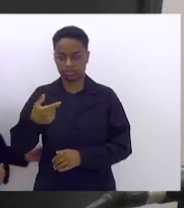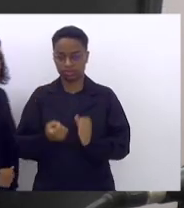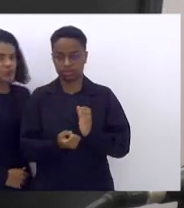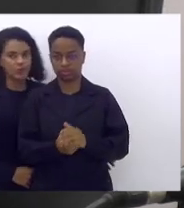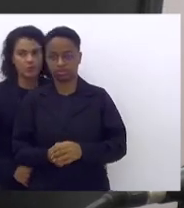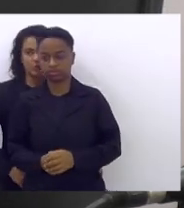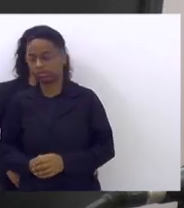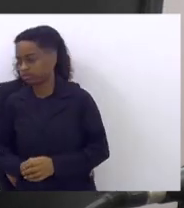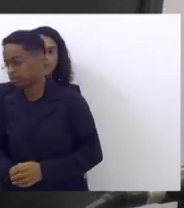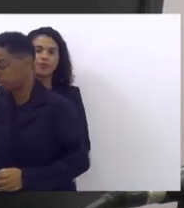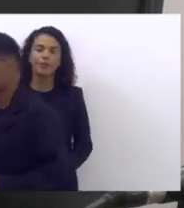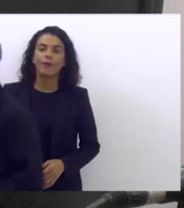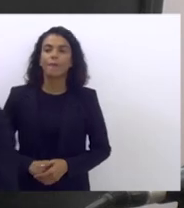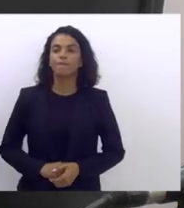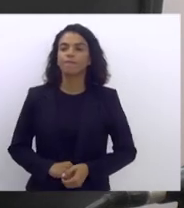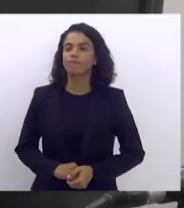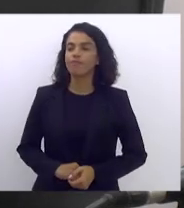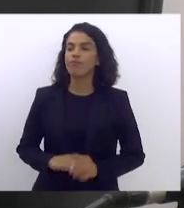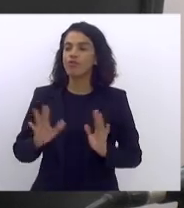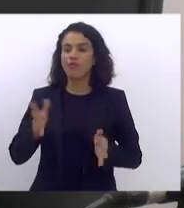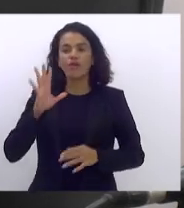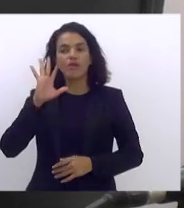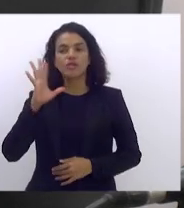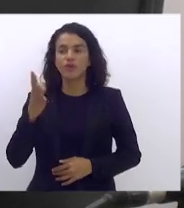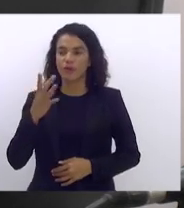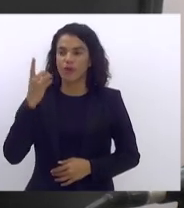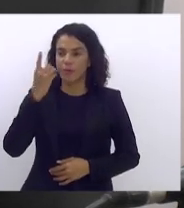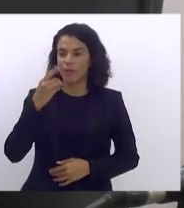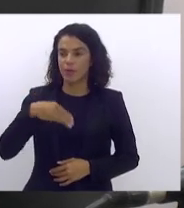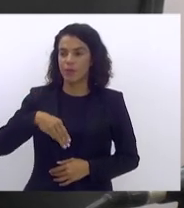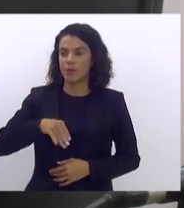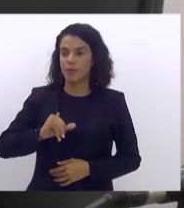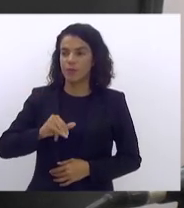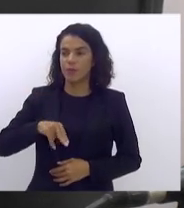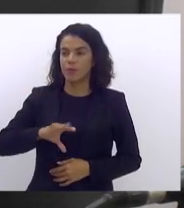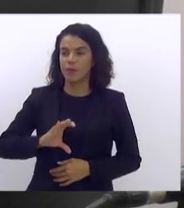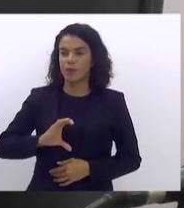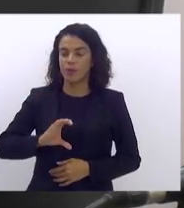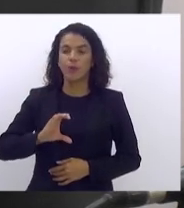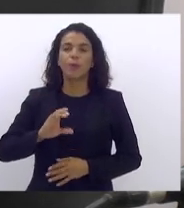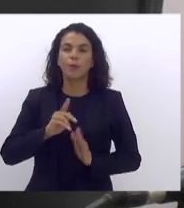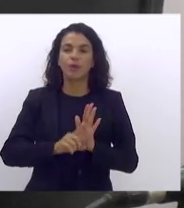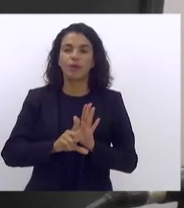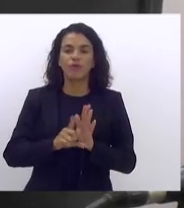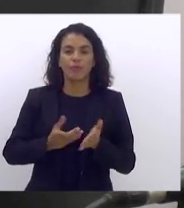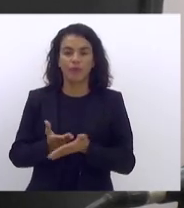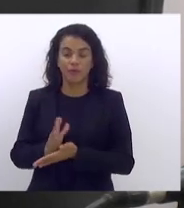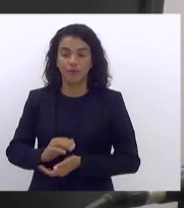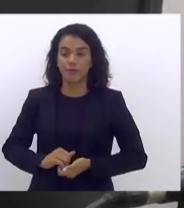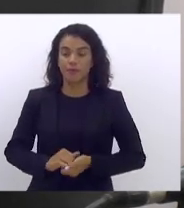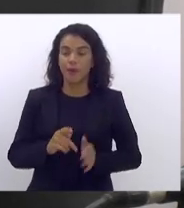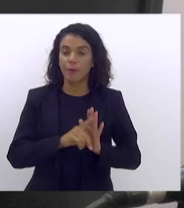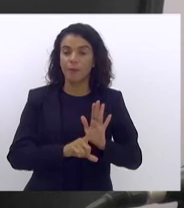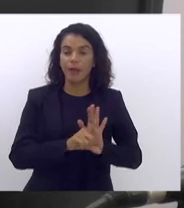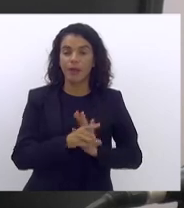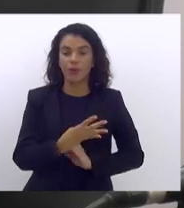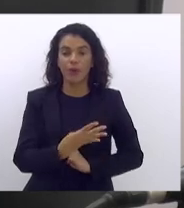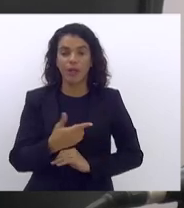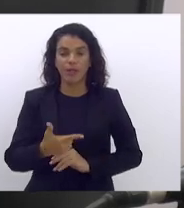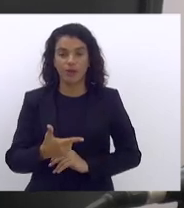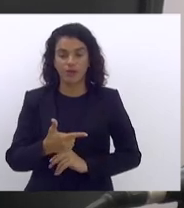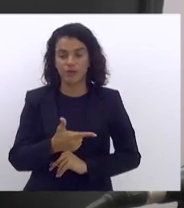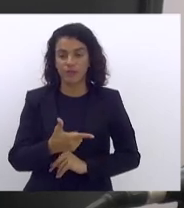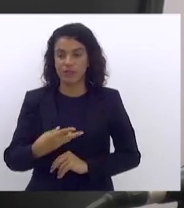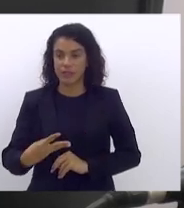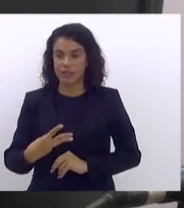esse já foi designado o novo relator, deputado Mink, e o projeto foi aprovado. 16. PL 4223,